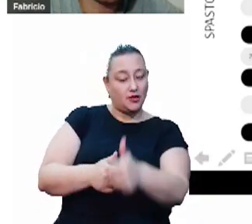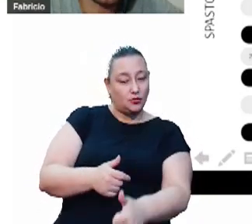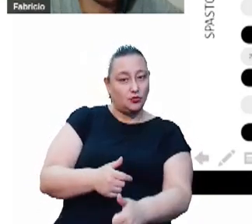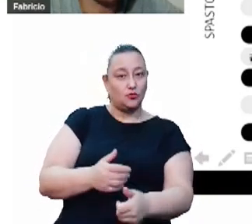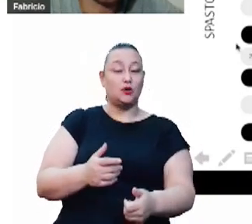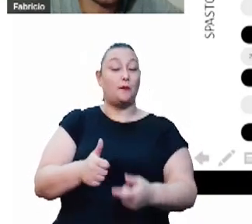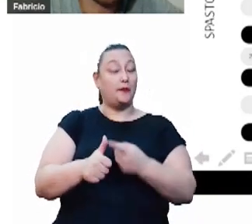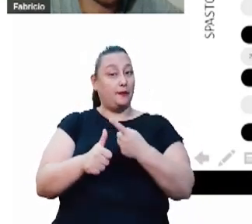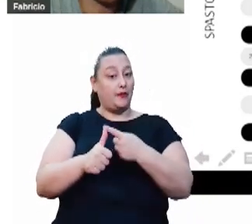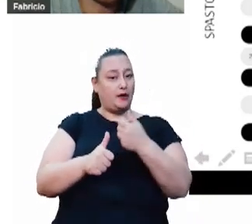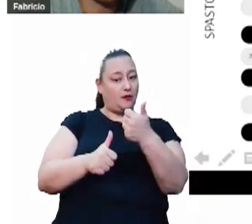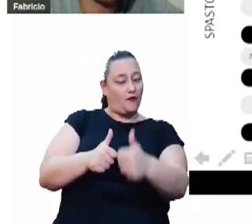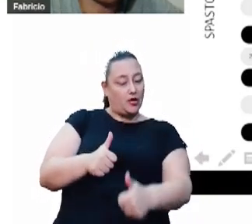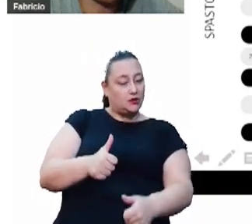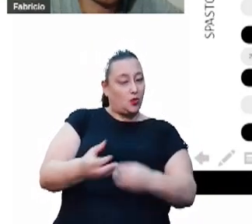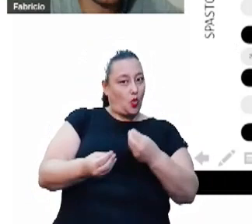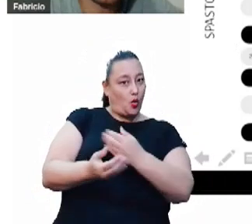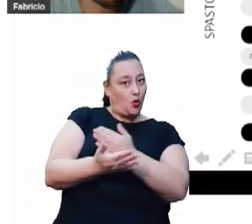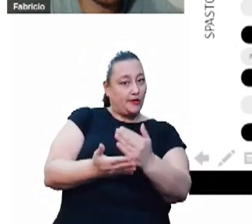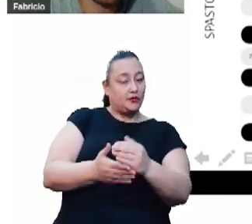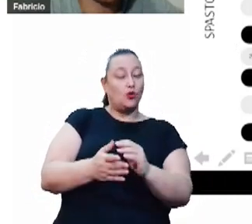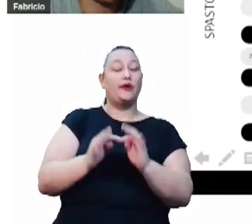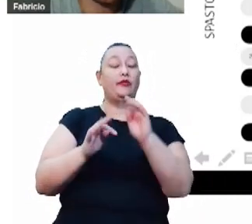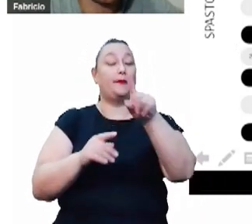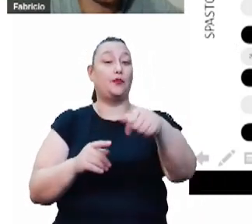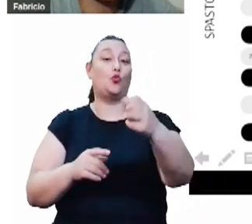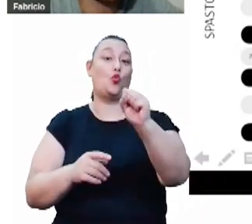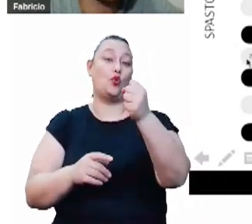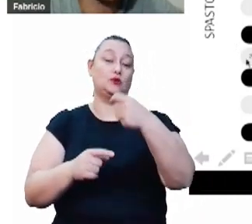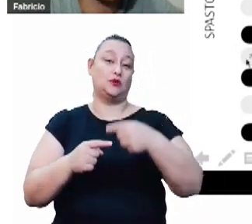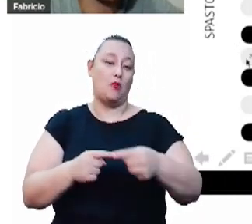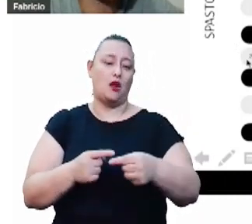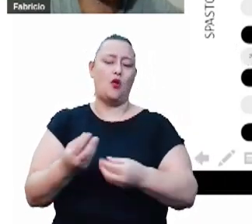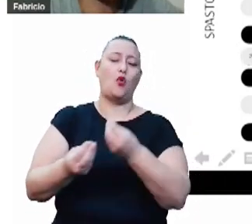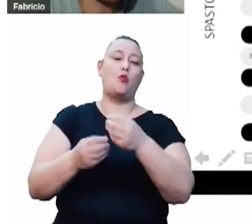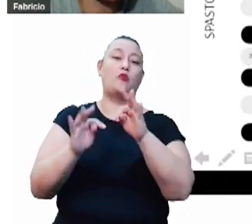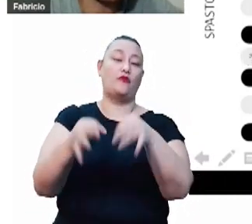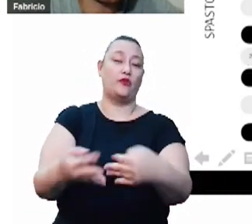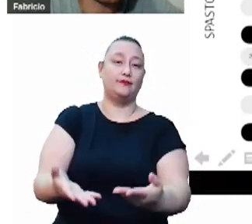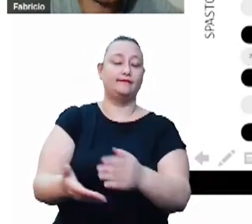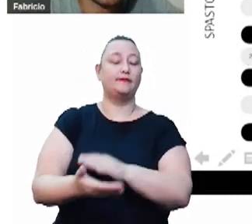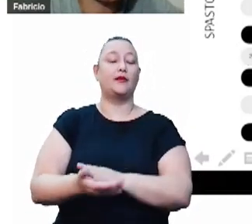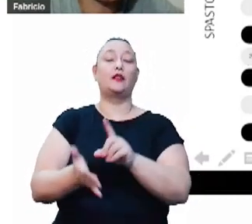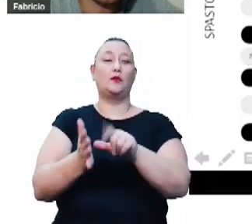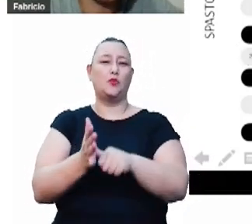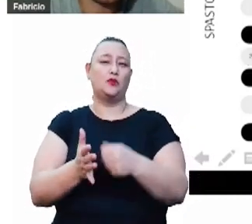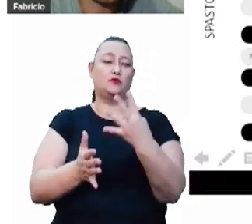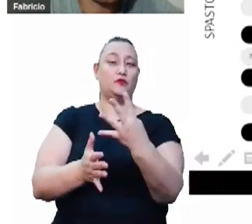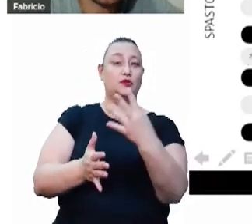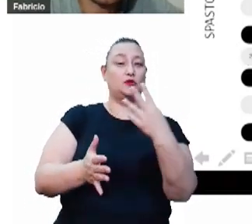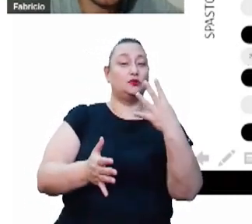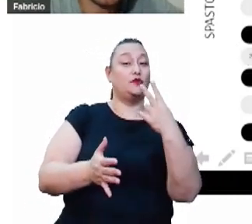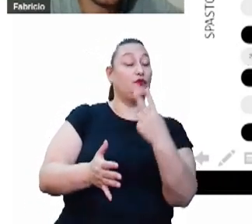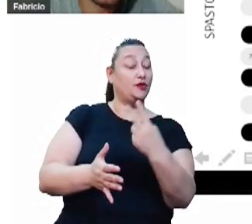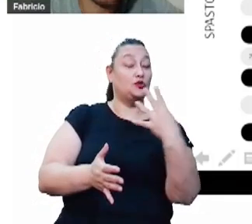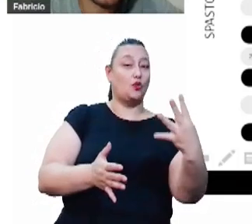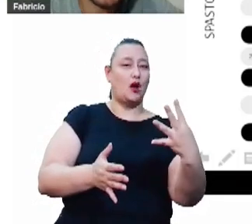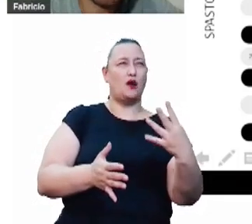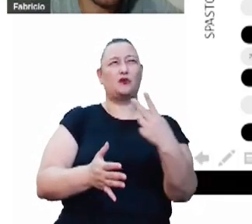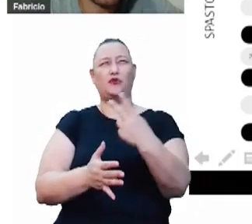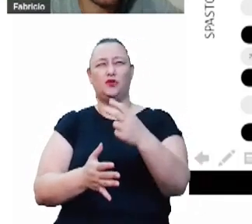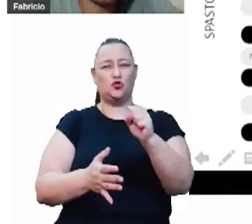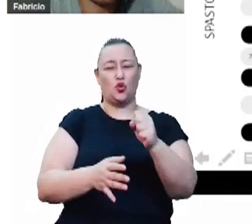eles estavam e após, para ver como eles ficaram. Aí, depois de 24 a 28 semanas,